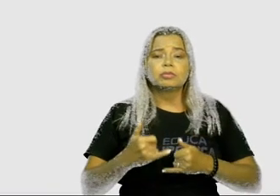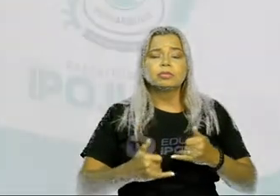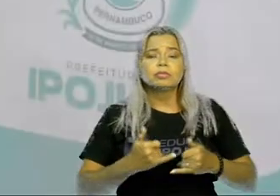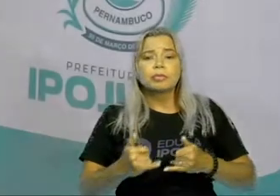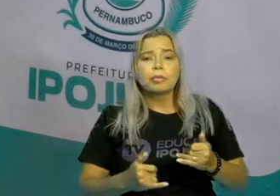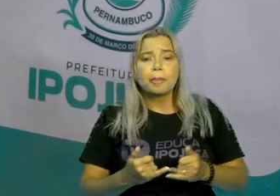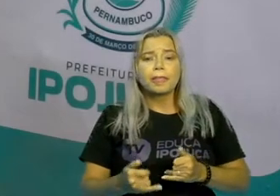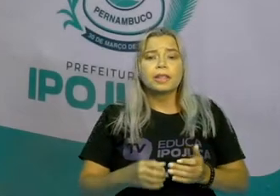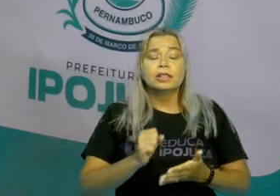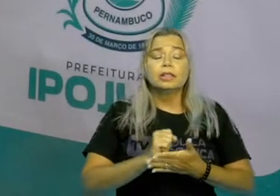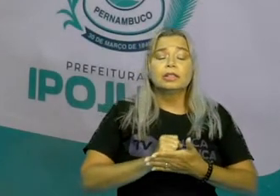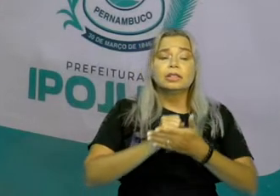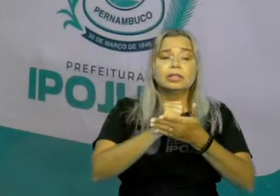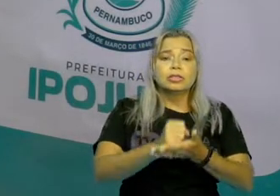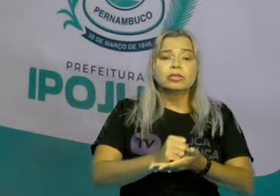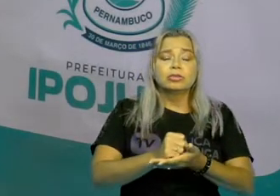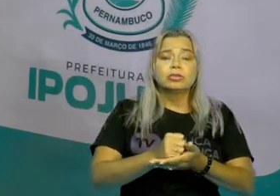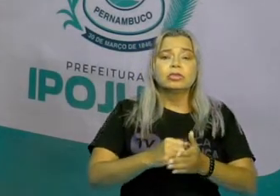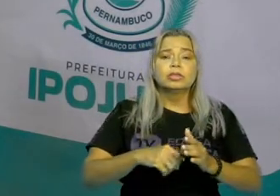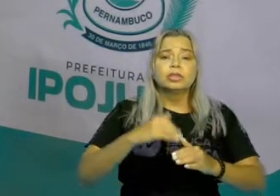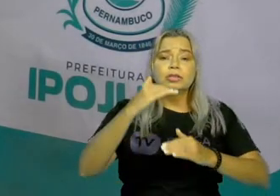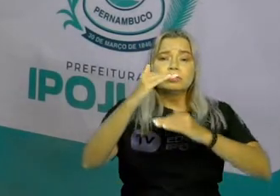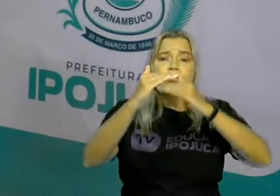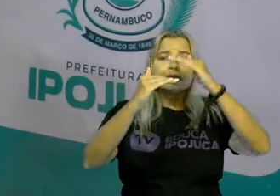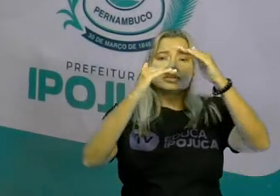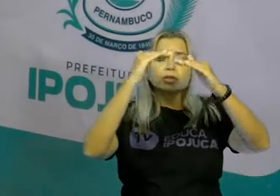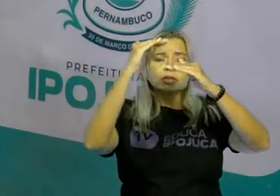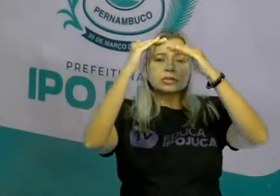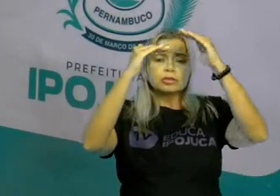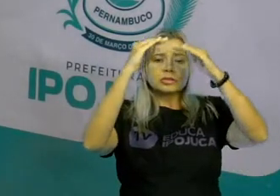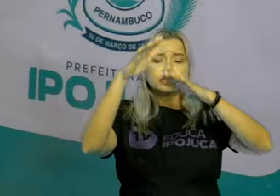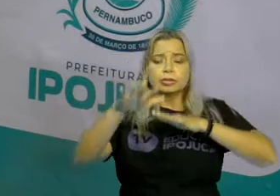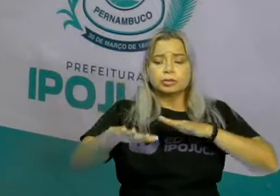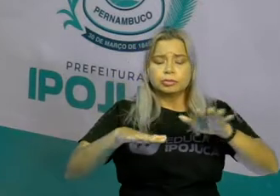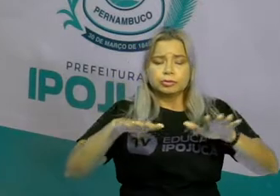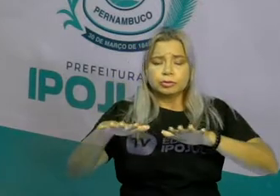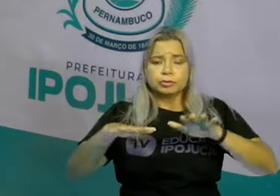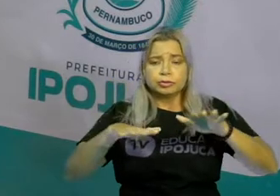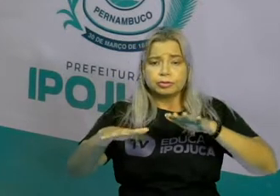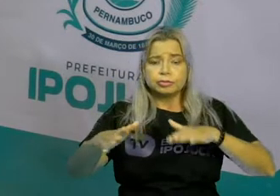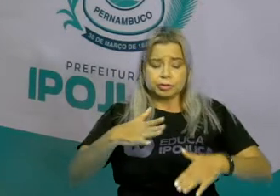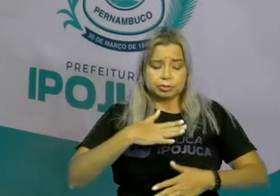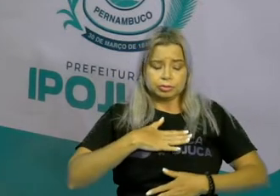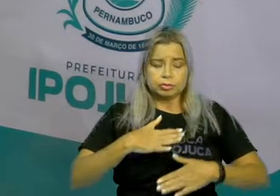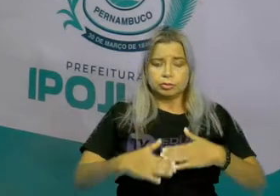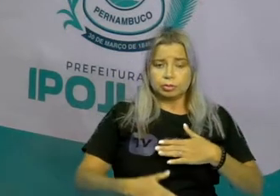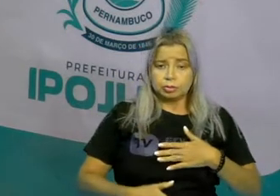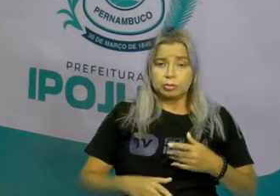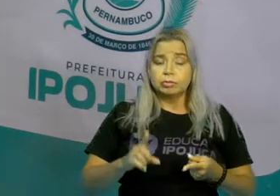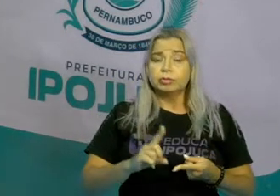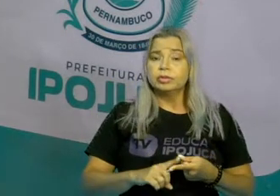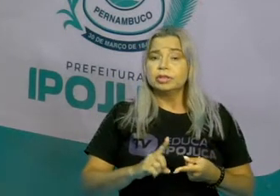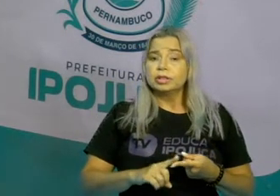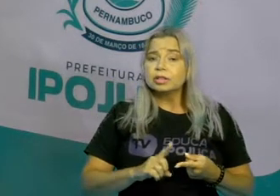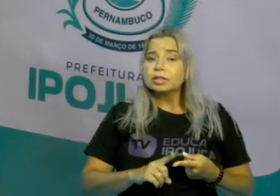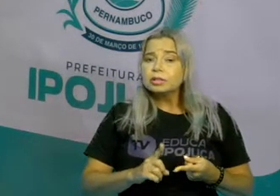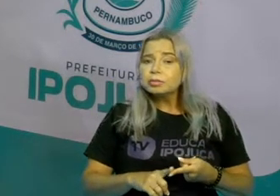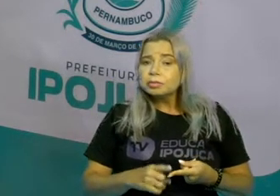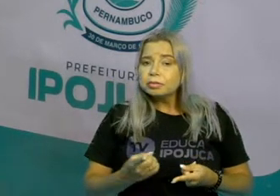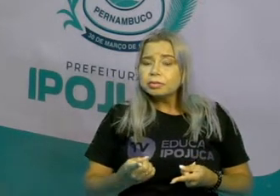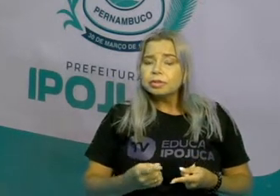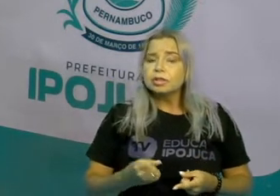fala, dos nossos movimentos e direções do corpo, ele é um patrimônio cultural, histórico